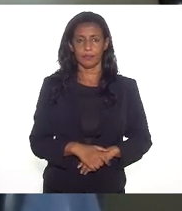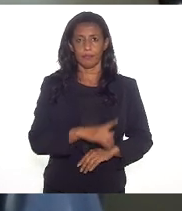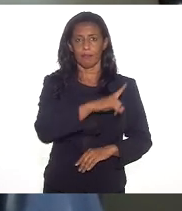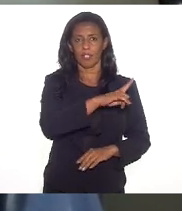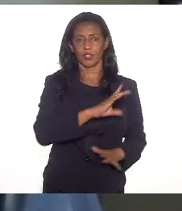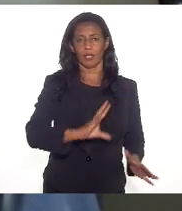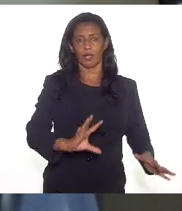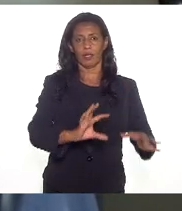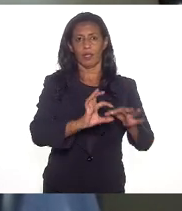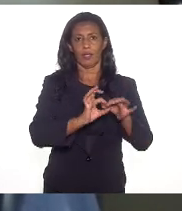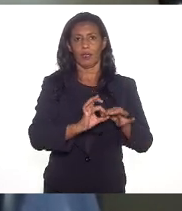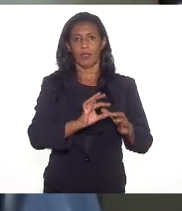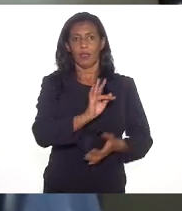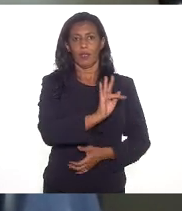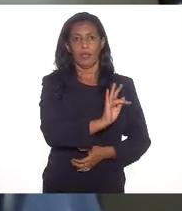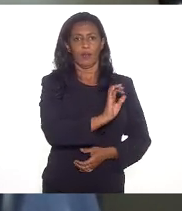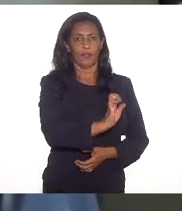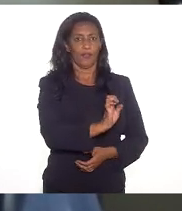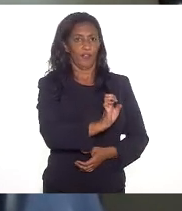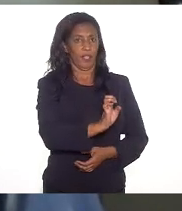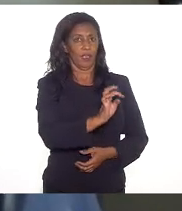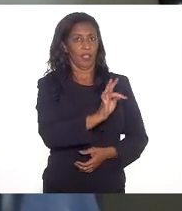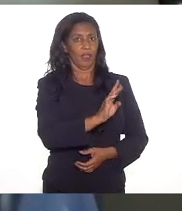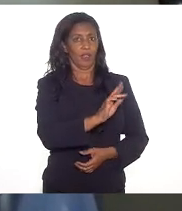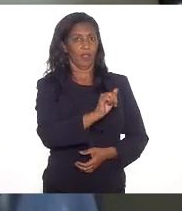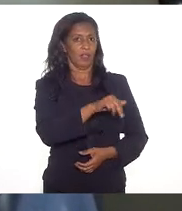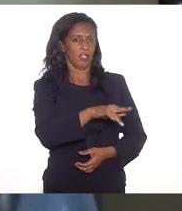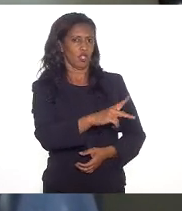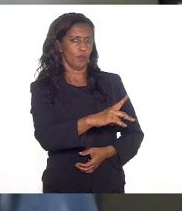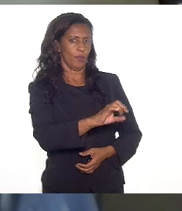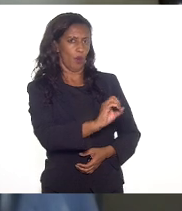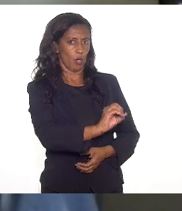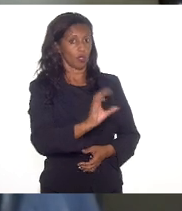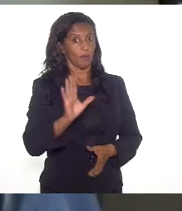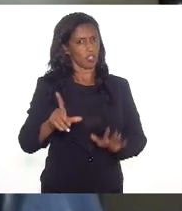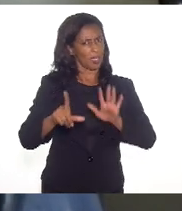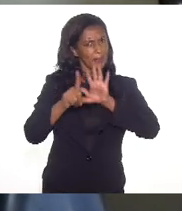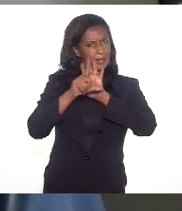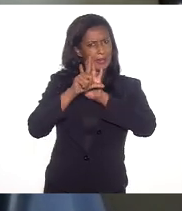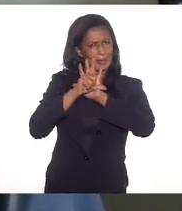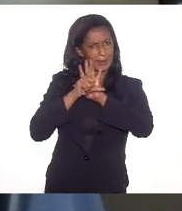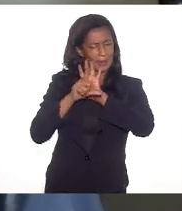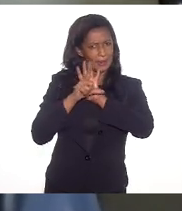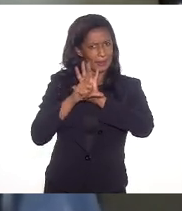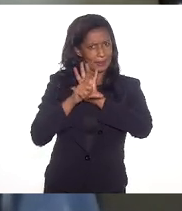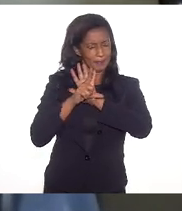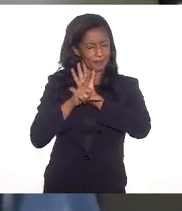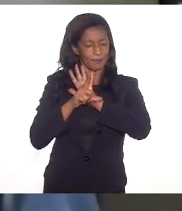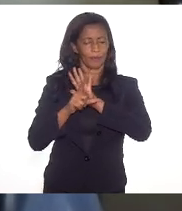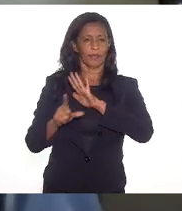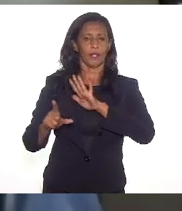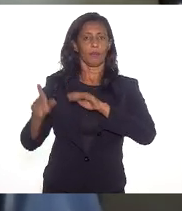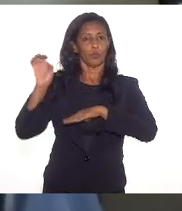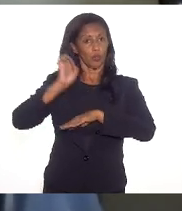FETRANSPOR, apesar de já termos lei para que o Estado assumisse a gerência